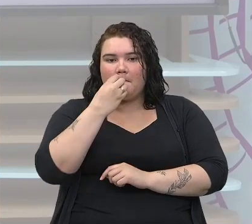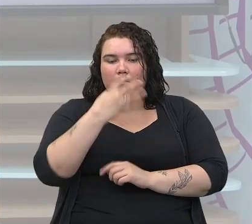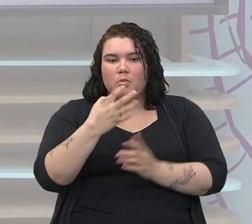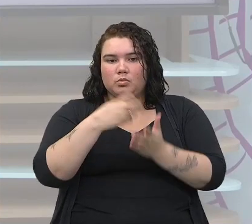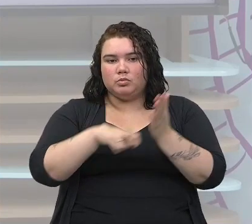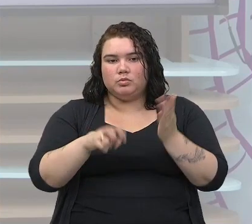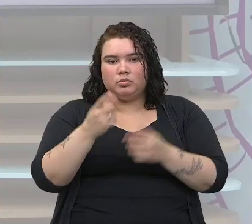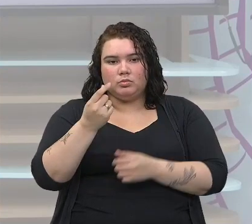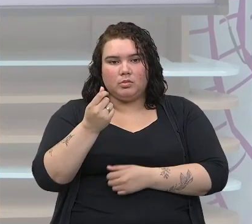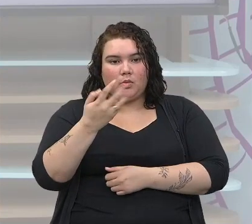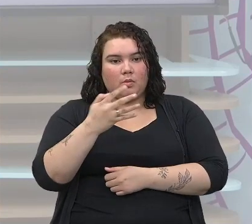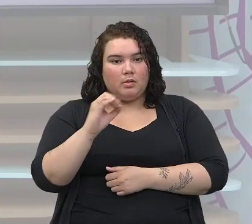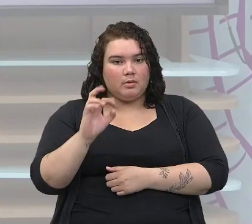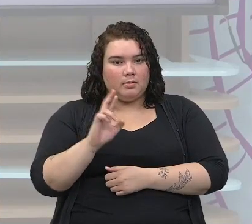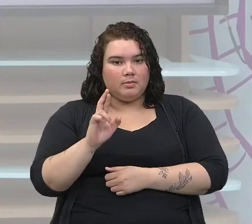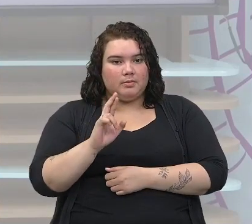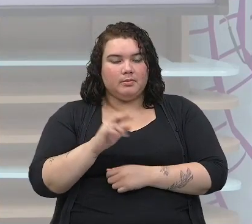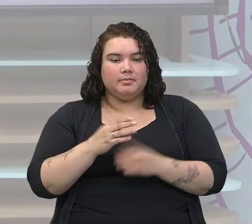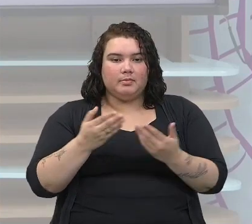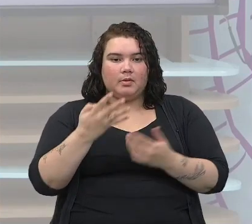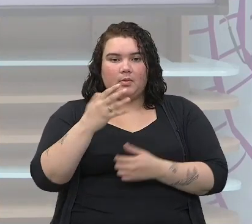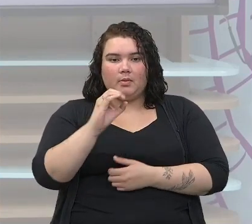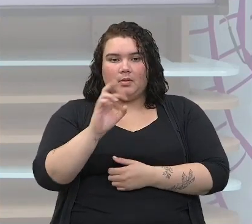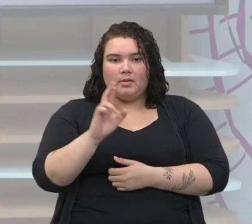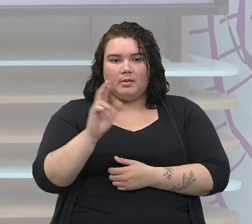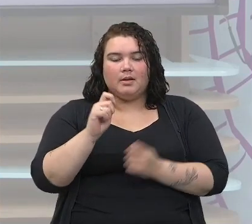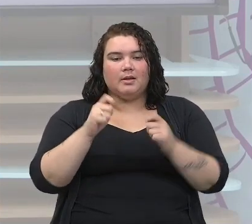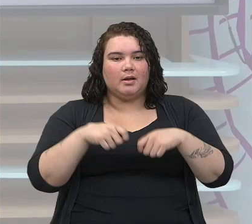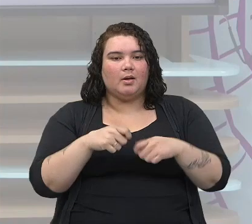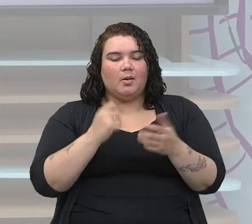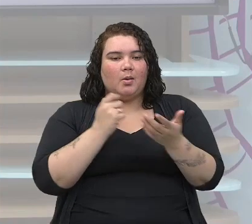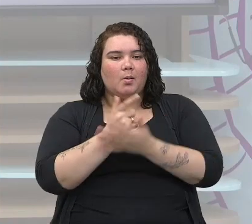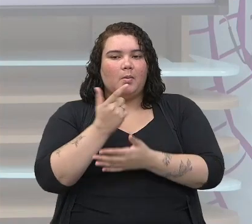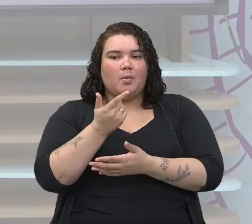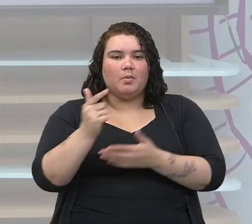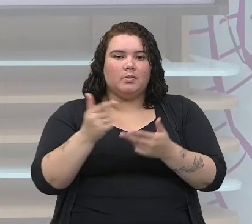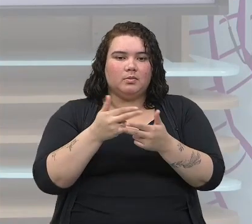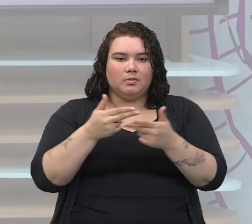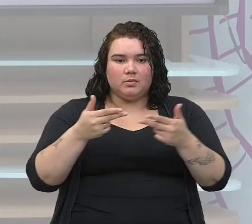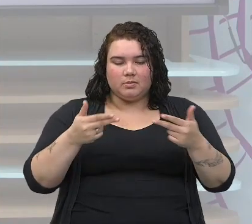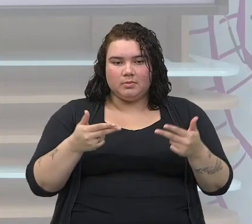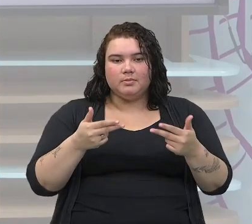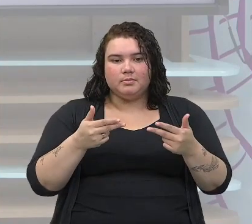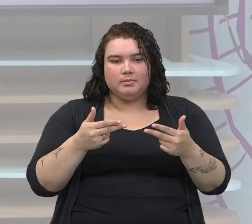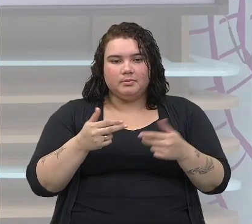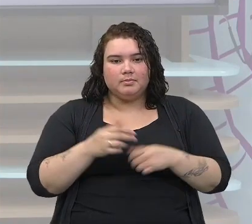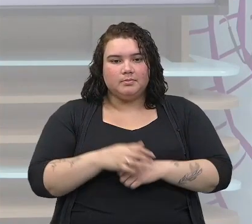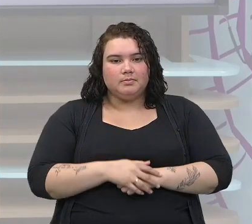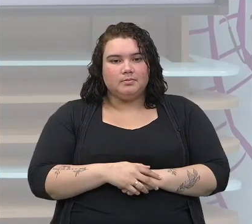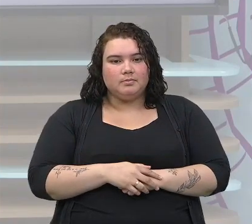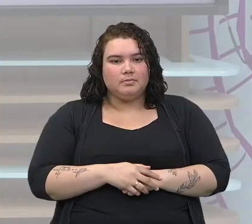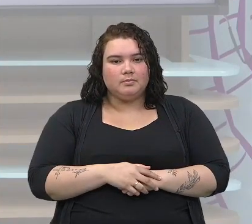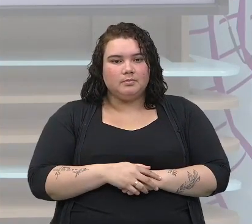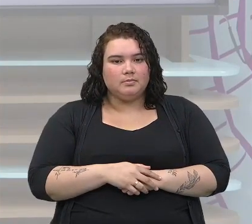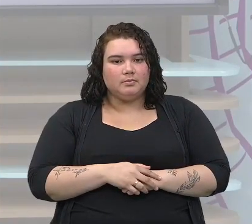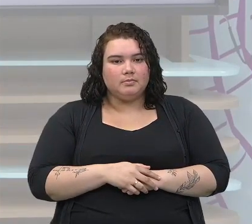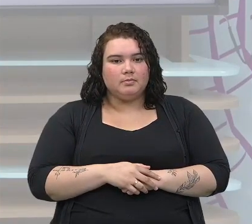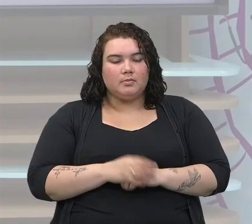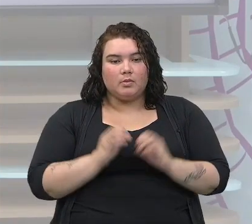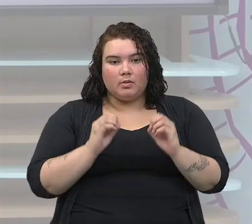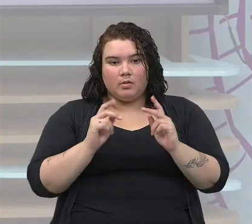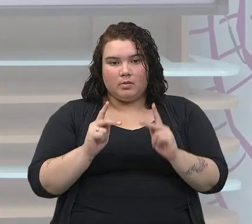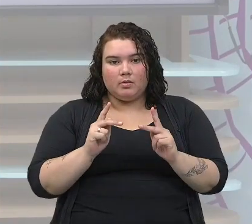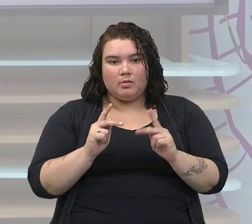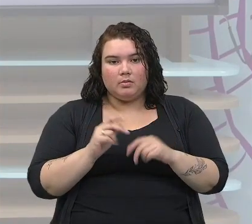desconto. R$40, né? R$40 aí vai dar para fazer outra compra, né? Outras coisas. Muito bem, vamos aí para o